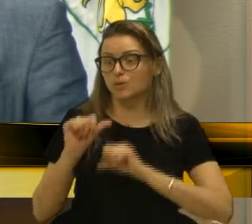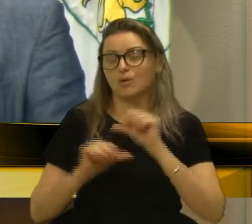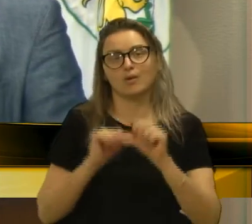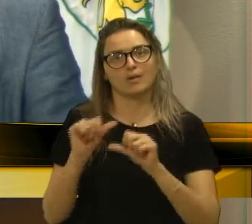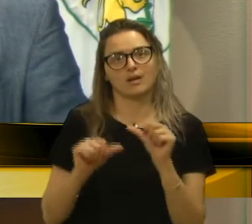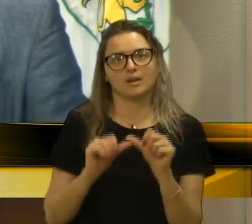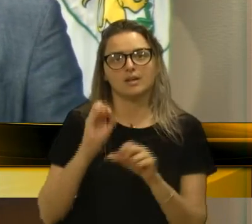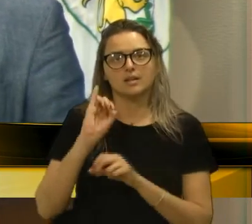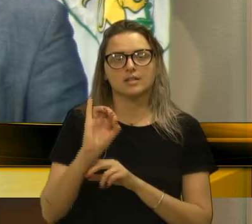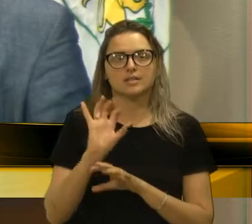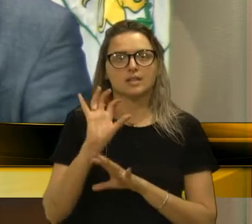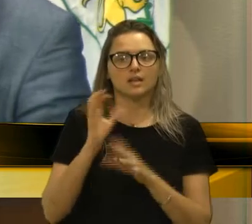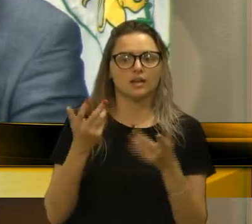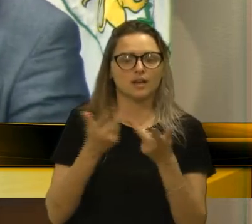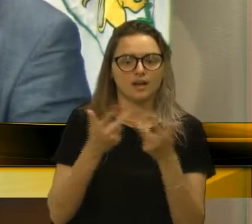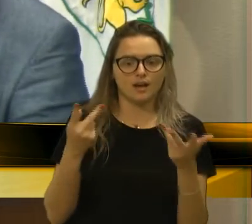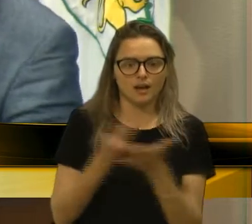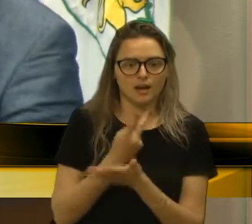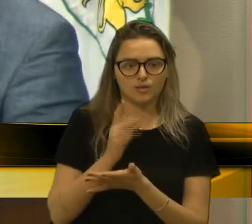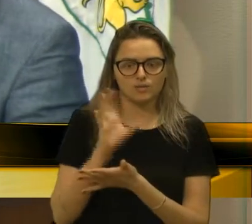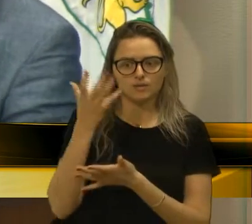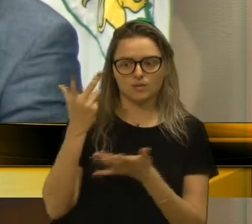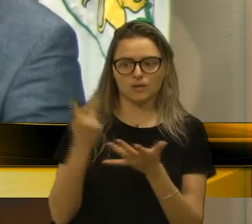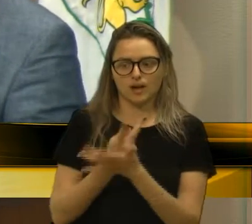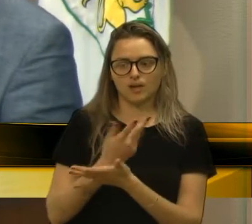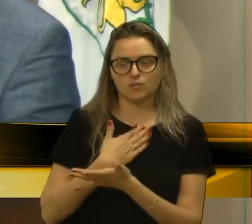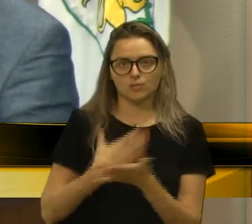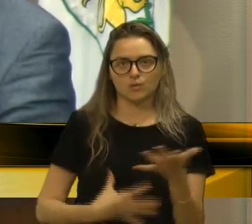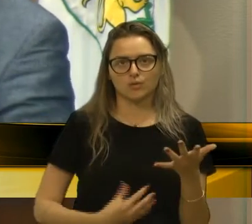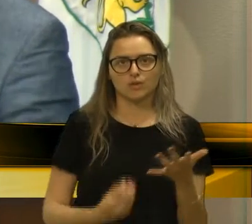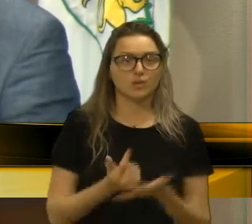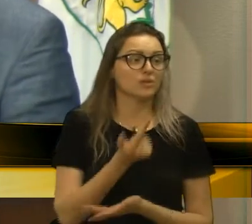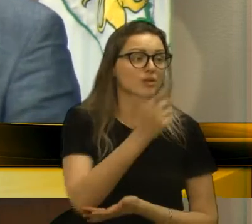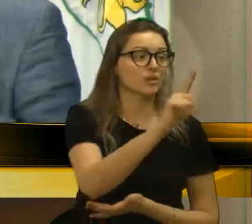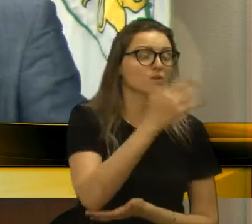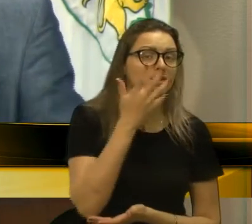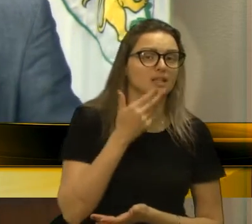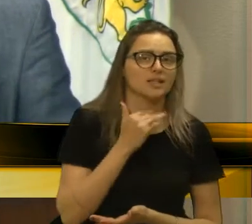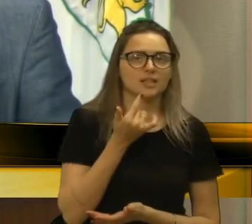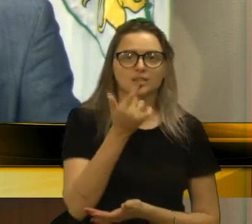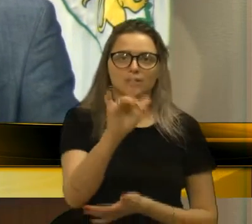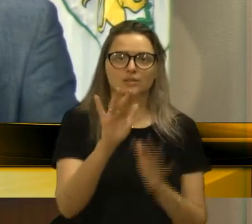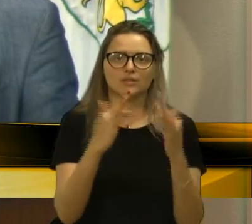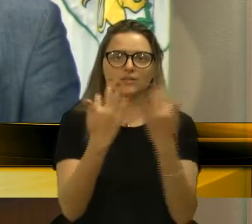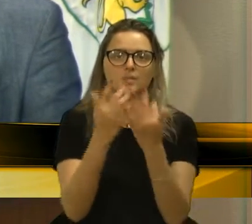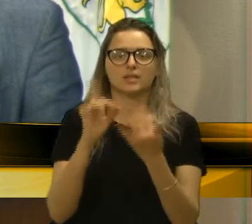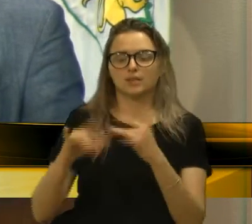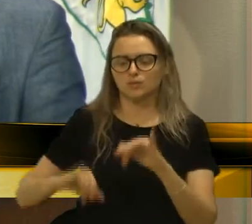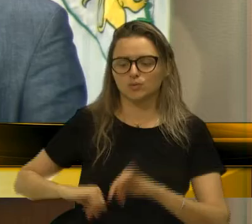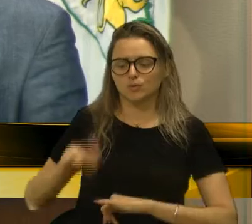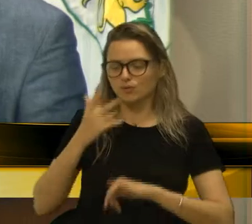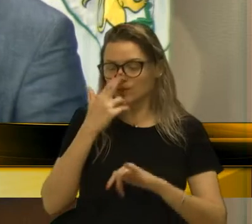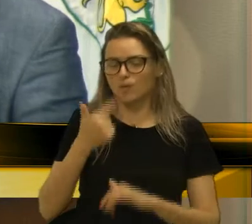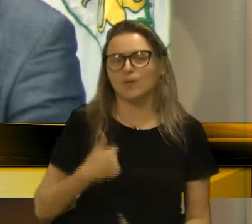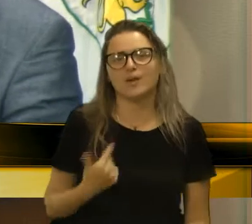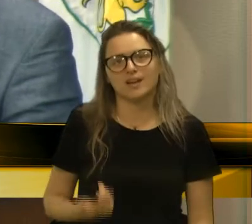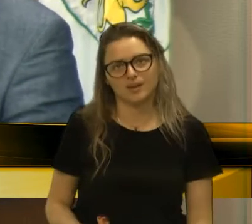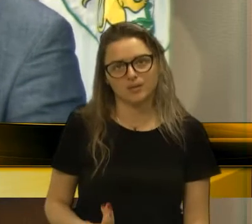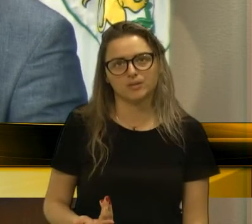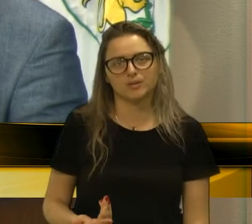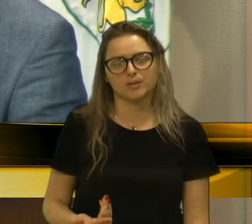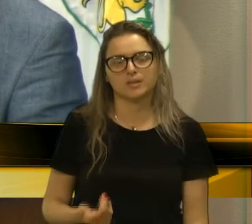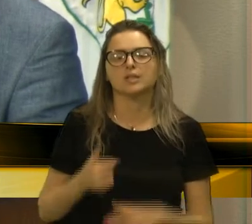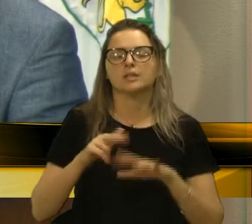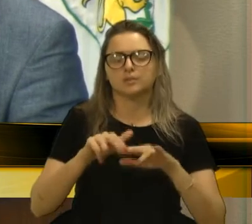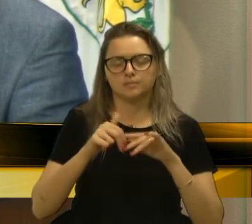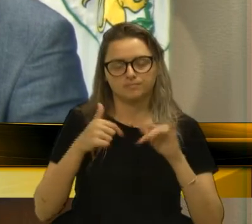alguma coisa de errado aconteceu com meu filho, que no futuro uma outra criança, uma outra família não passe pelo que eu estou passando. Então, por isso eu